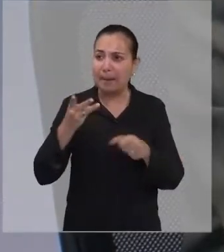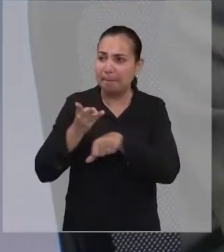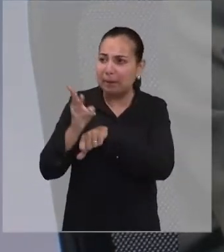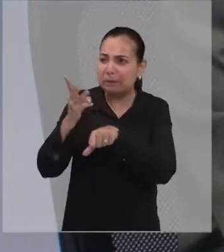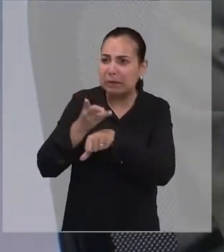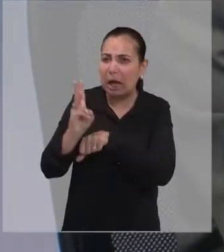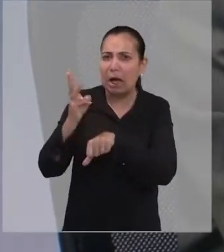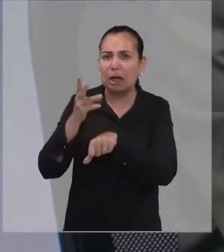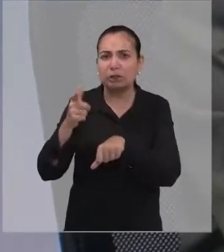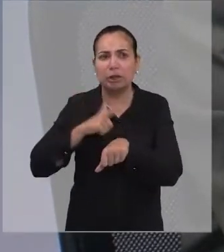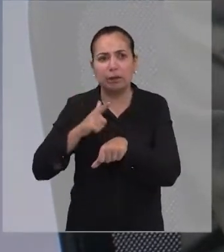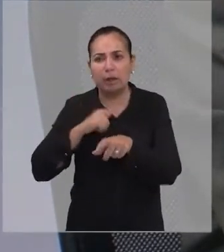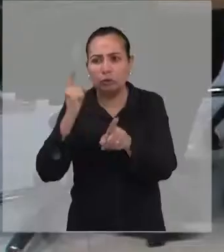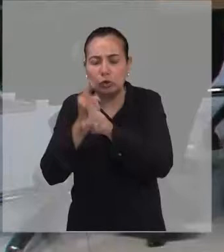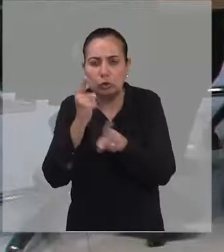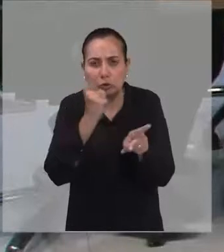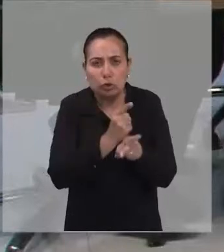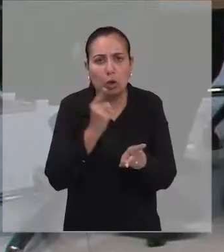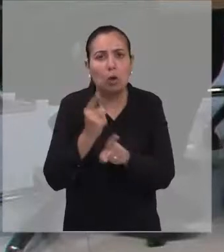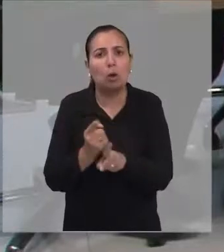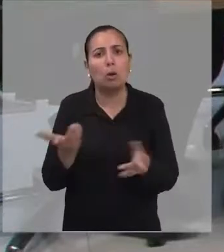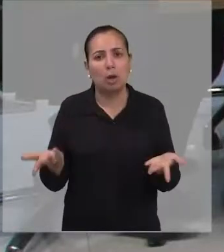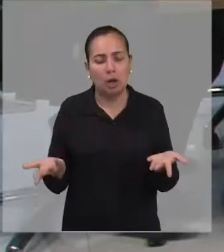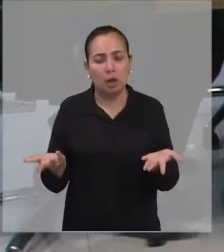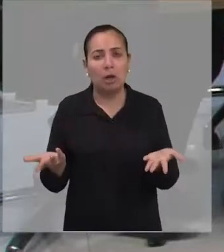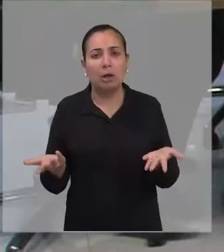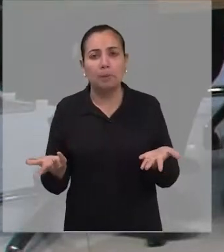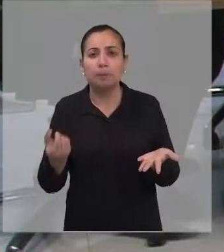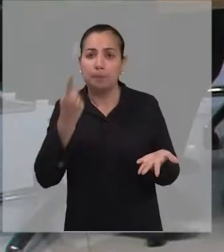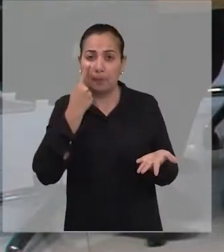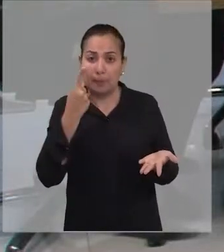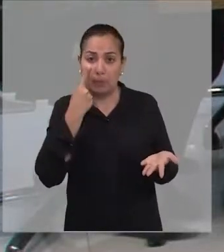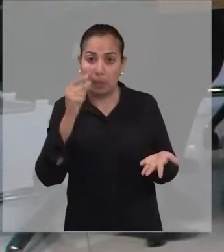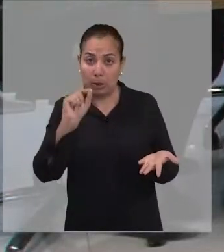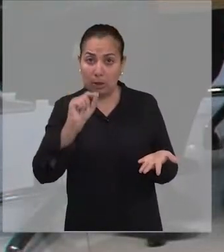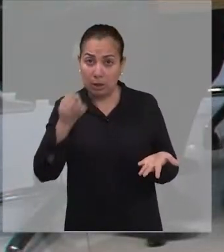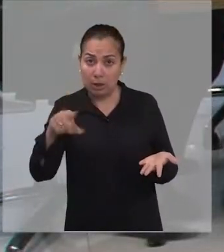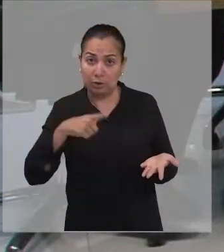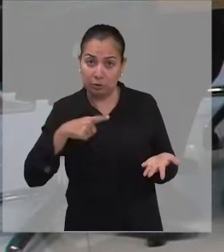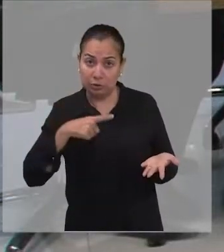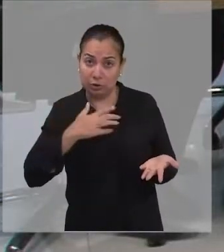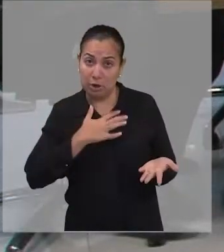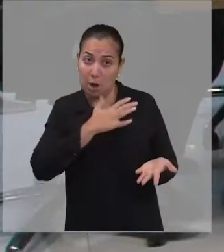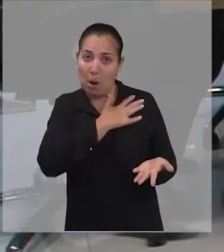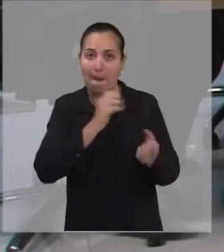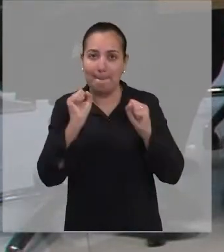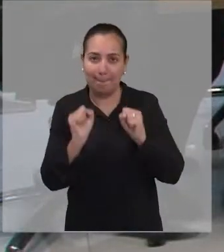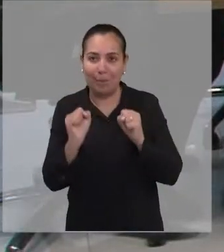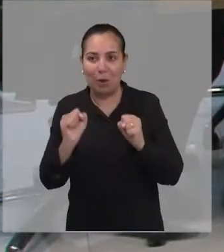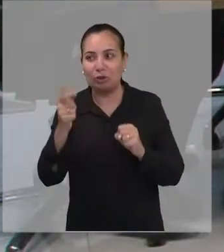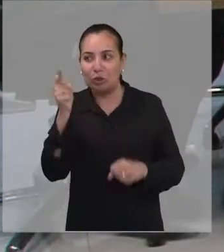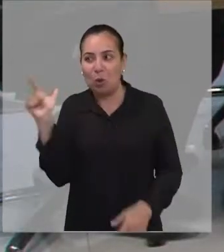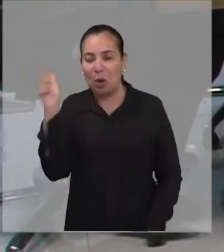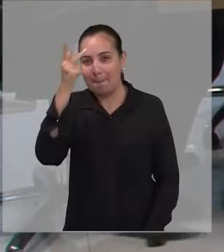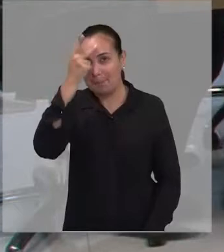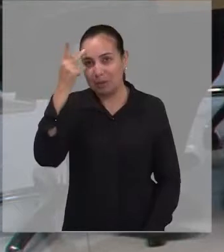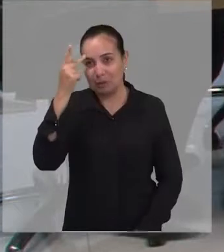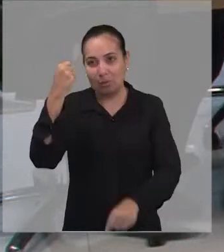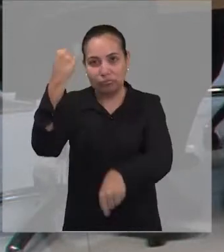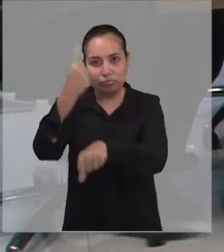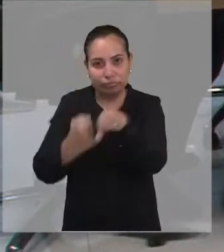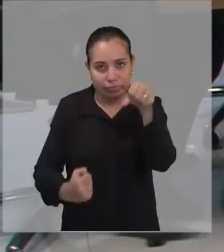WhatsApp e tudo, está se atribuindo que o general teria sido vítima de uma conspiração, quer dizer, das mídias